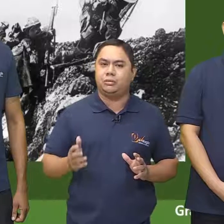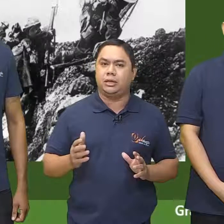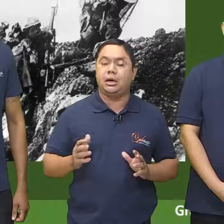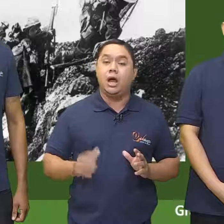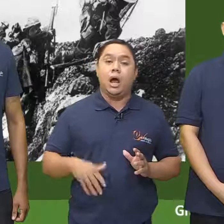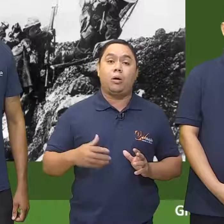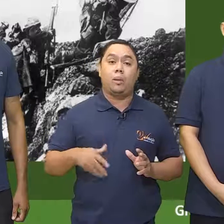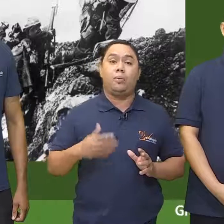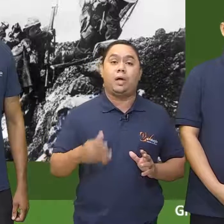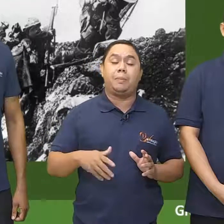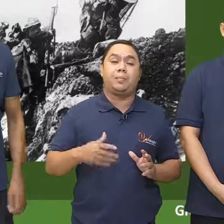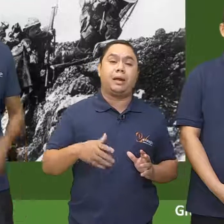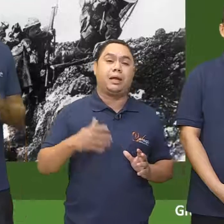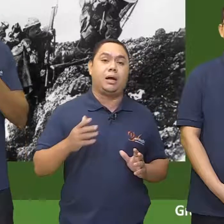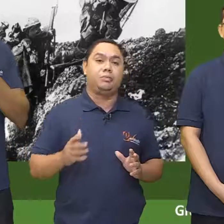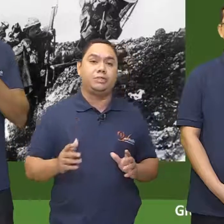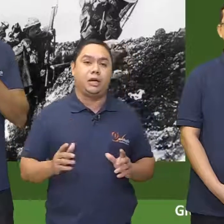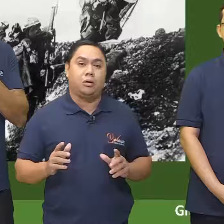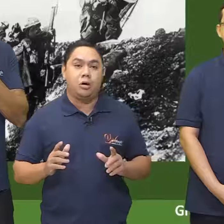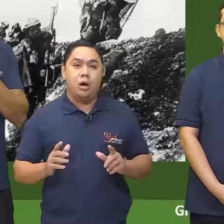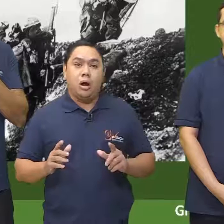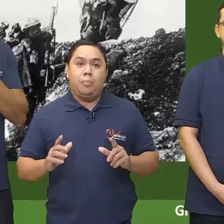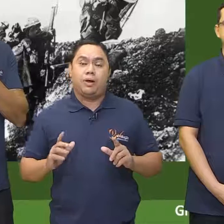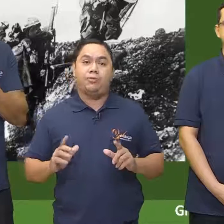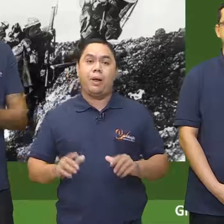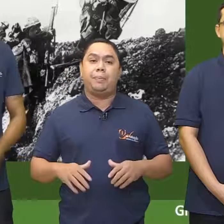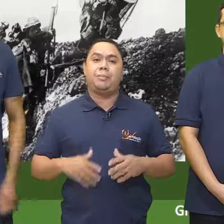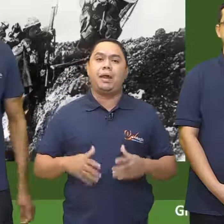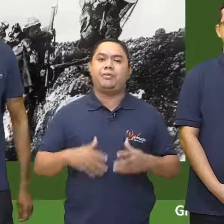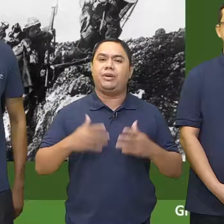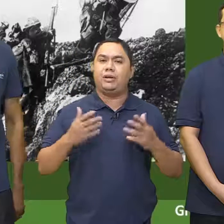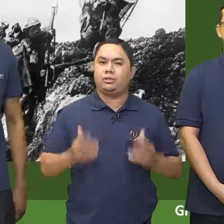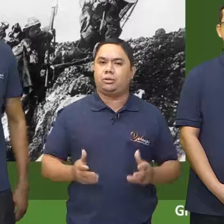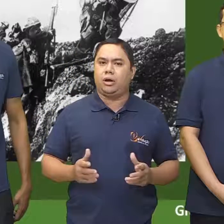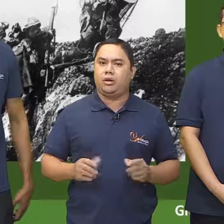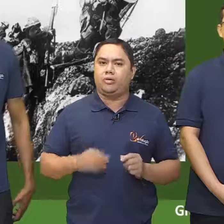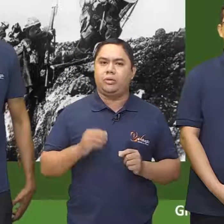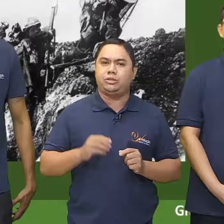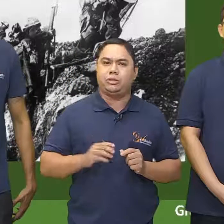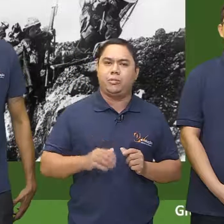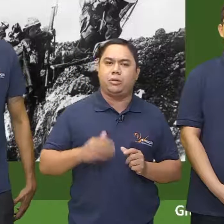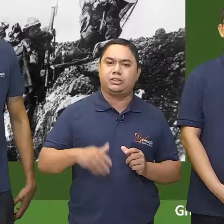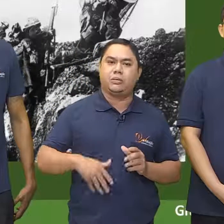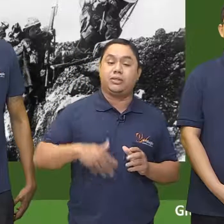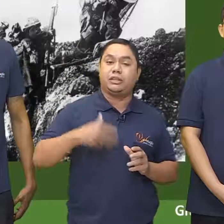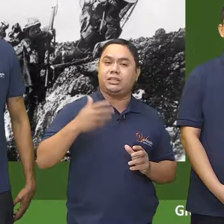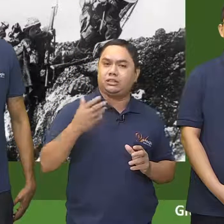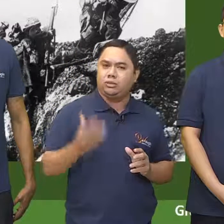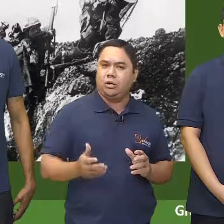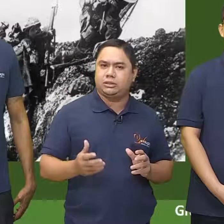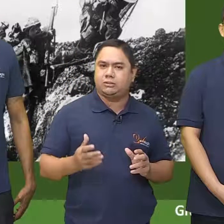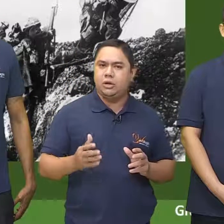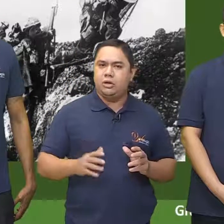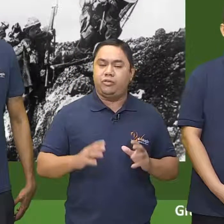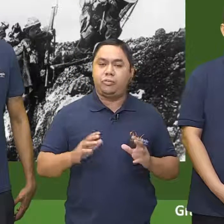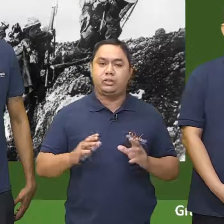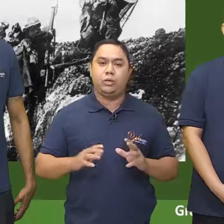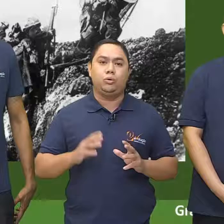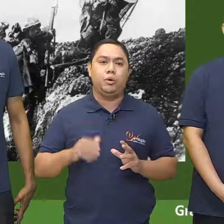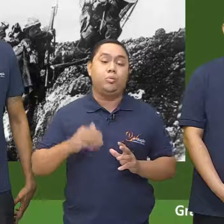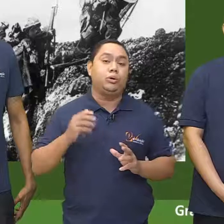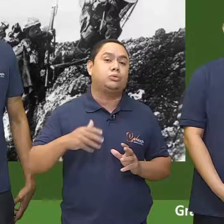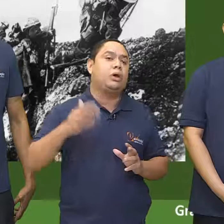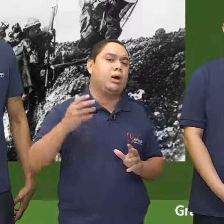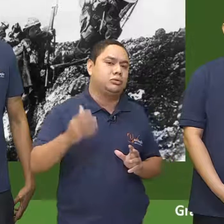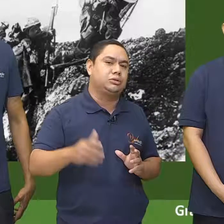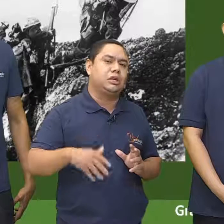Mundial. Né? Agora, por que Primeira Guerra Mundial? Porque foi a primeira vez na história que nós vamos ter uma consequência desastrosa. Nós vamos ter um